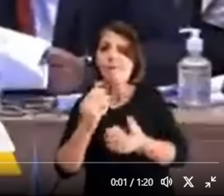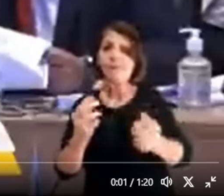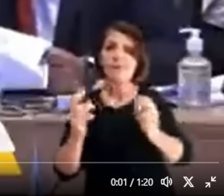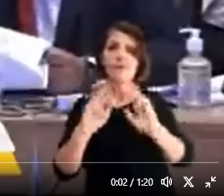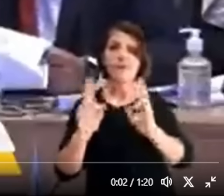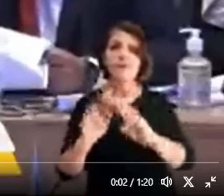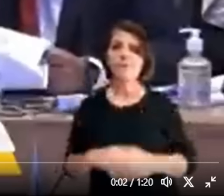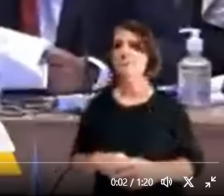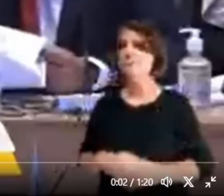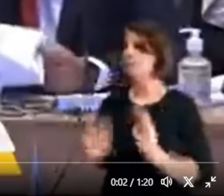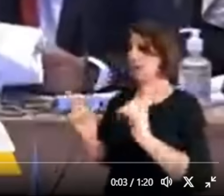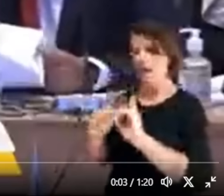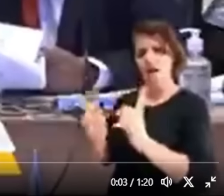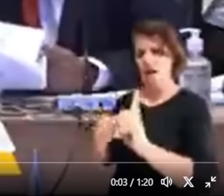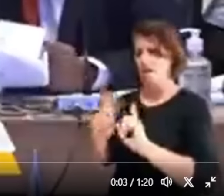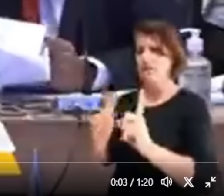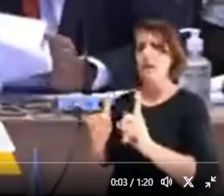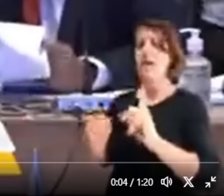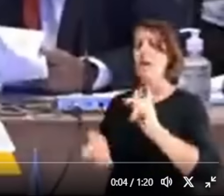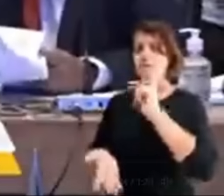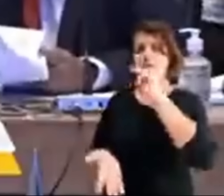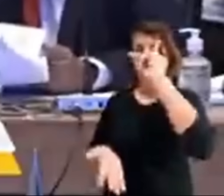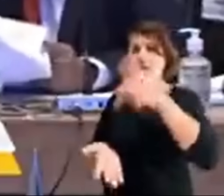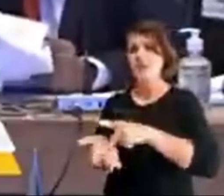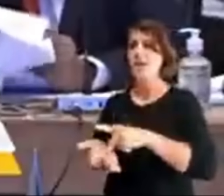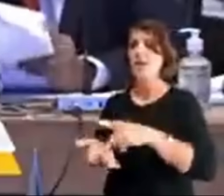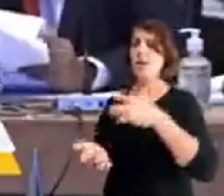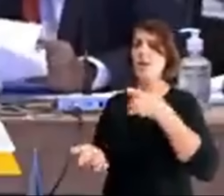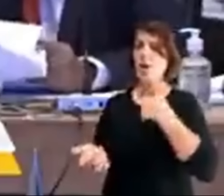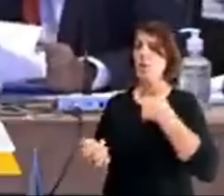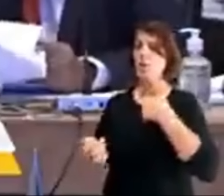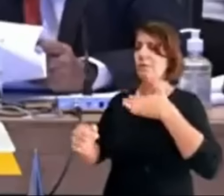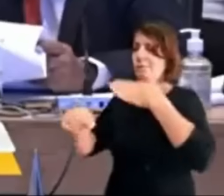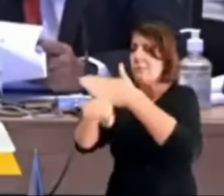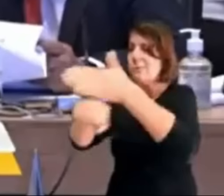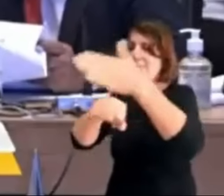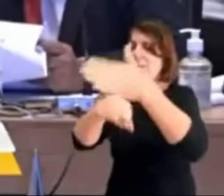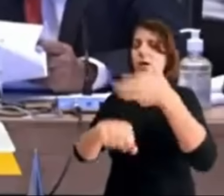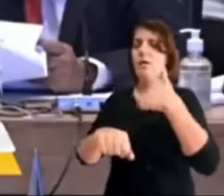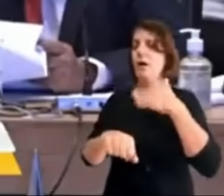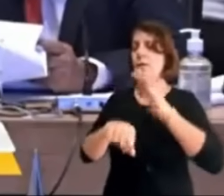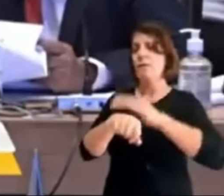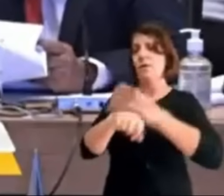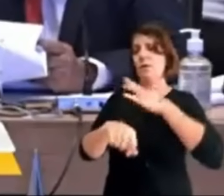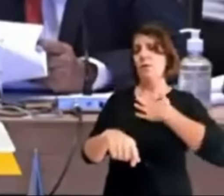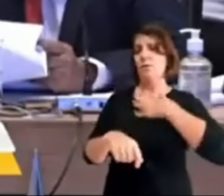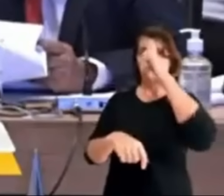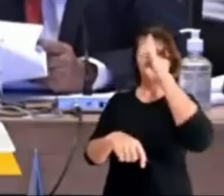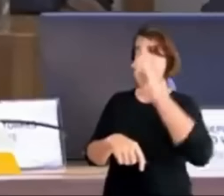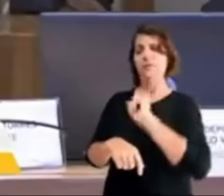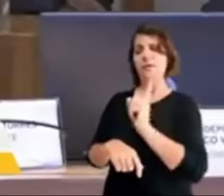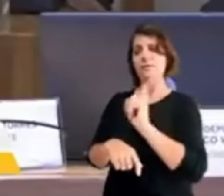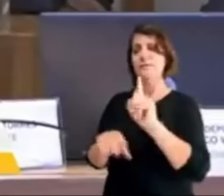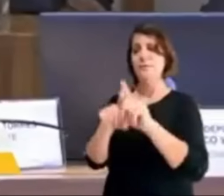De maneira nenhuma, deputado. Na verdade, como eu disse, eu não tinha interferência no planejamento interno da Polícia Rodoviária Federal e muito menos da Polícia